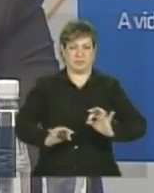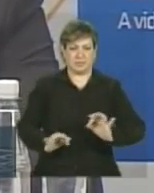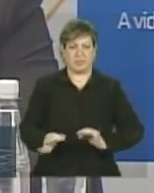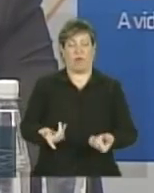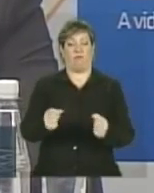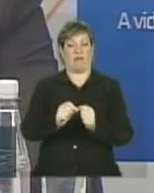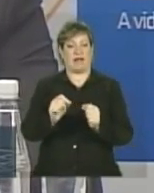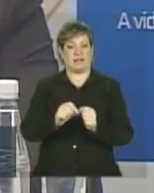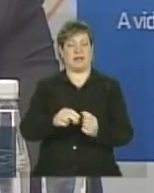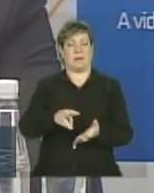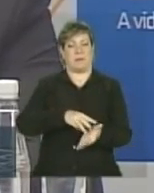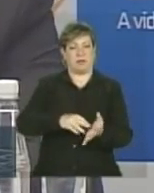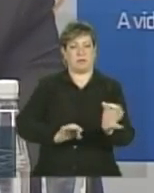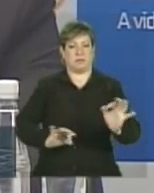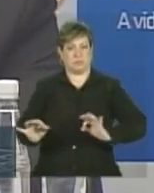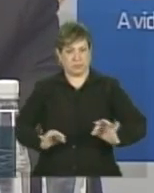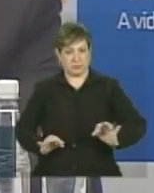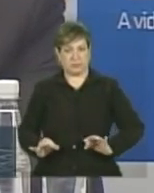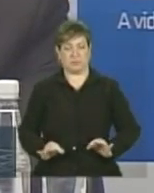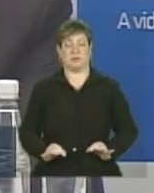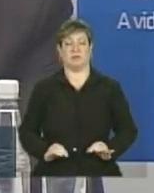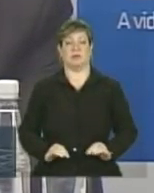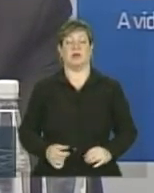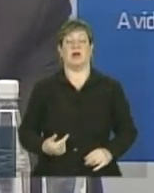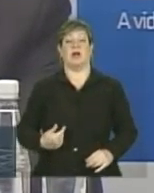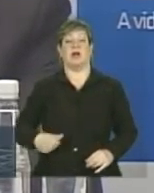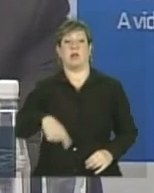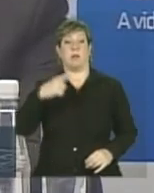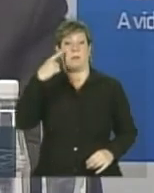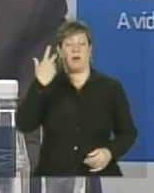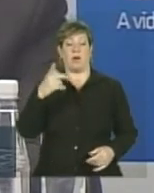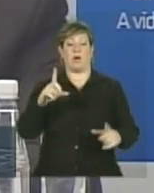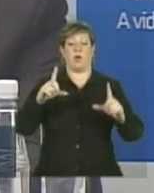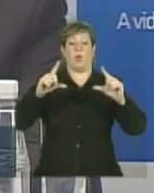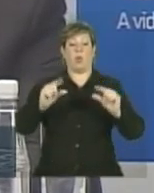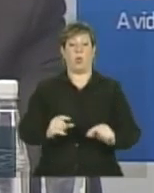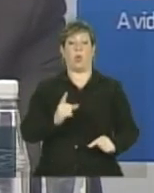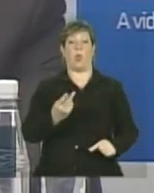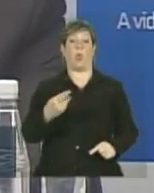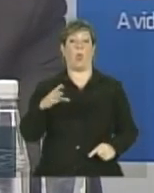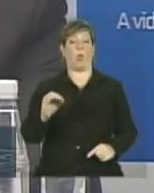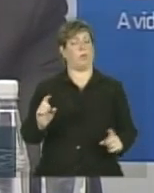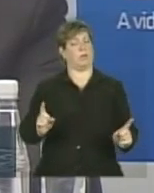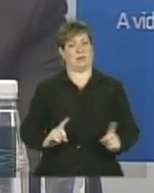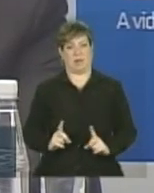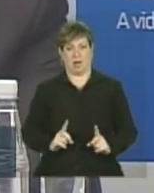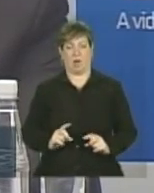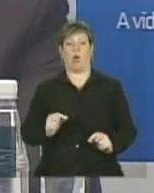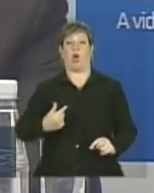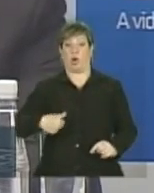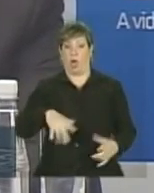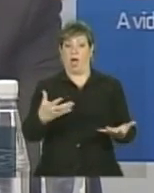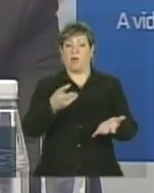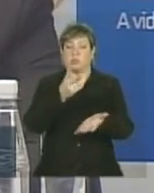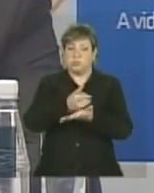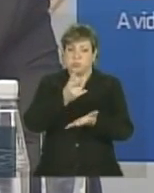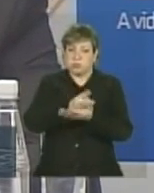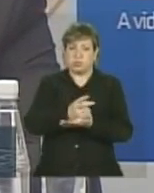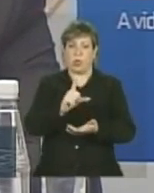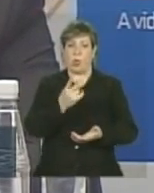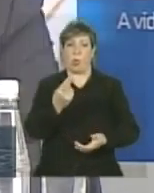adotar essa estratégia, e não nos passa pela cabeça de reduzir o nosso lucro. A gente, no mínimo, quer manter o